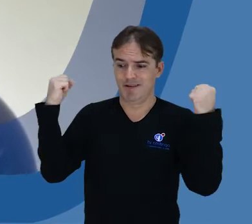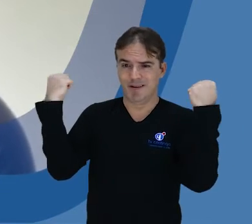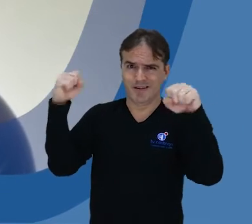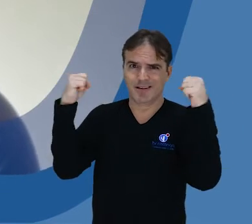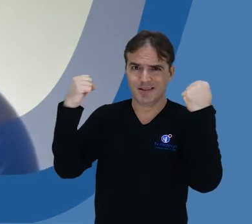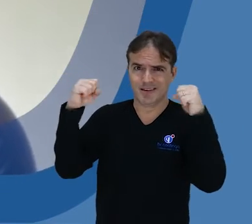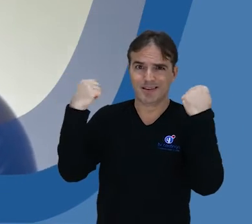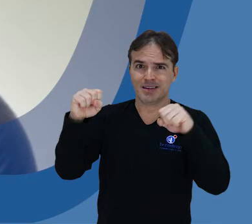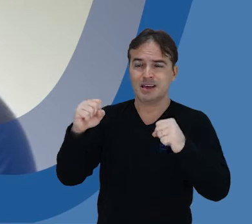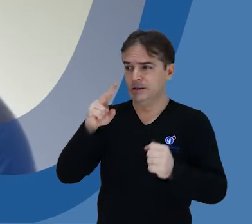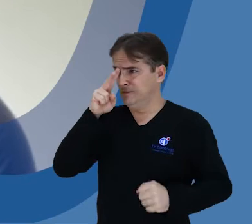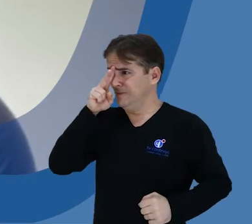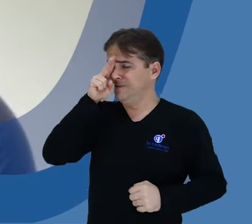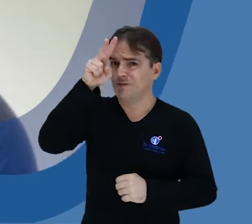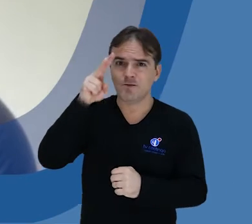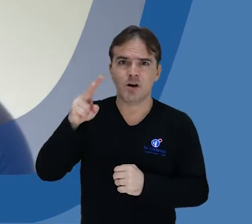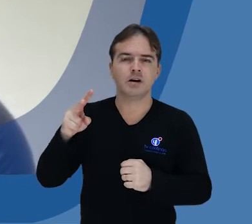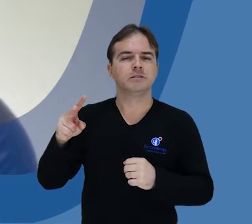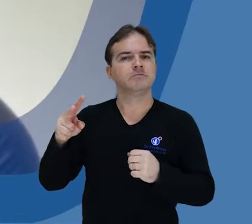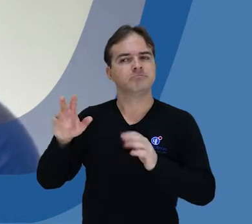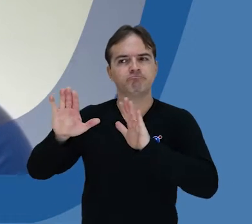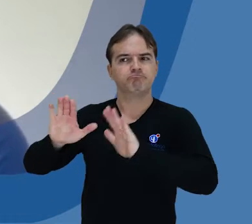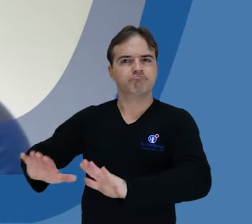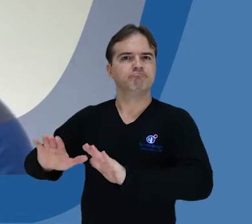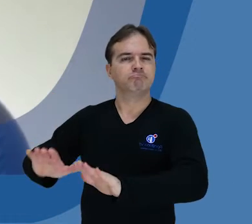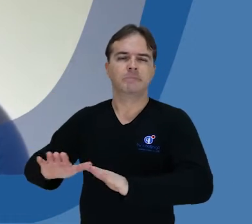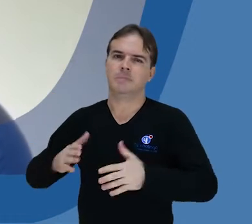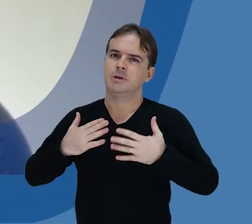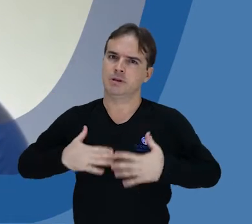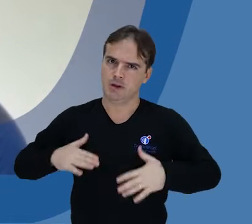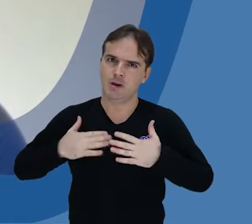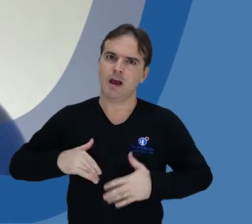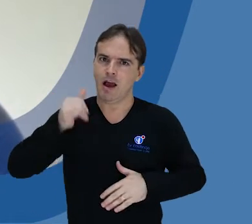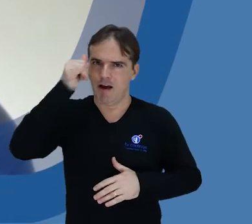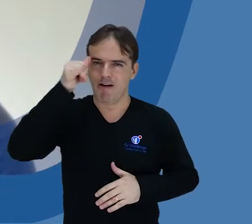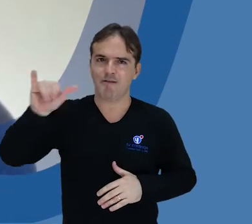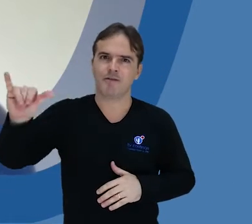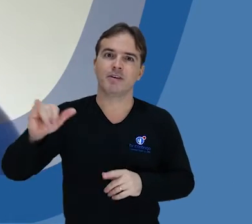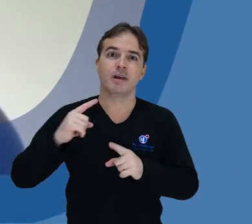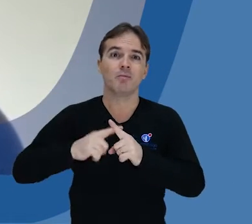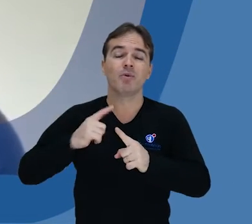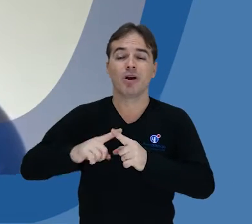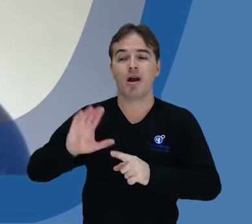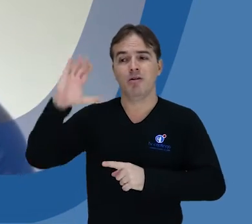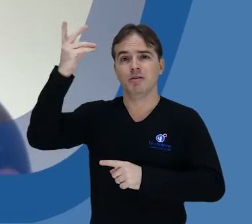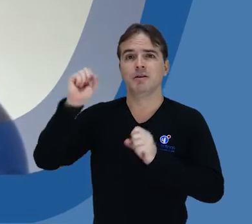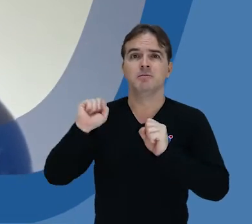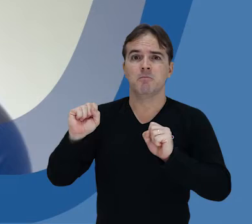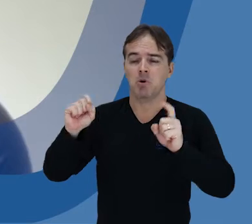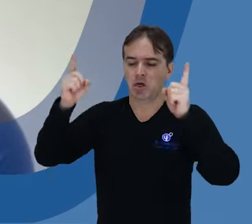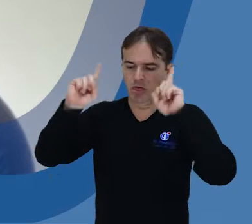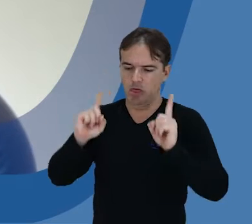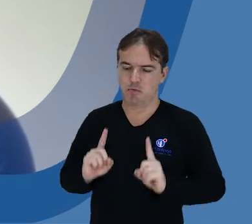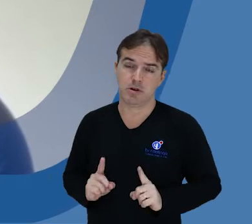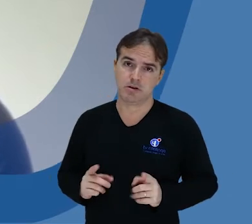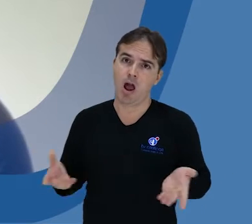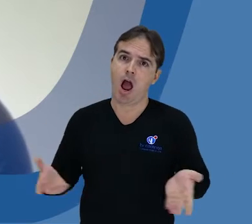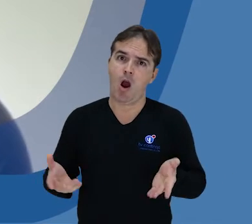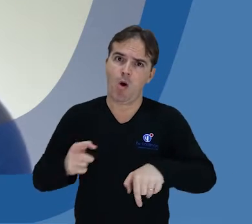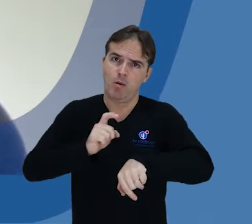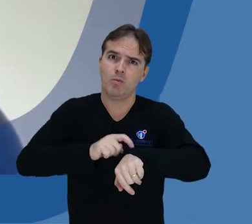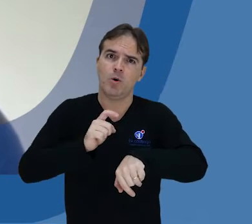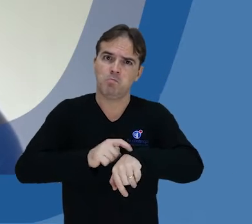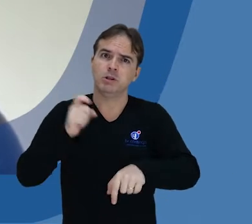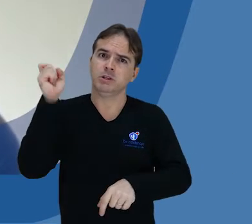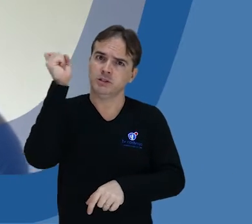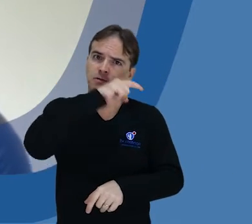ser evitados, já que os exercícios intensos são acompanhados por quadros de depressão, e isso não é interessante no atual cenário que nós